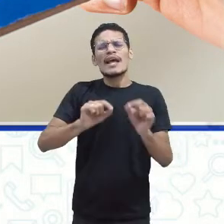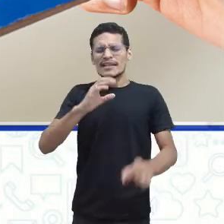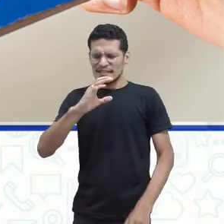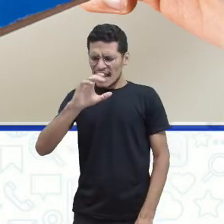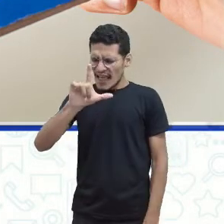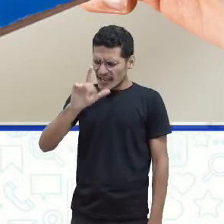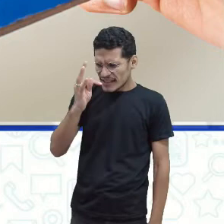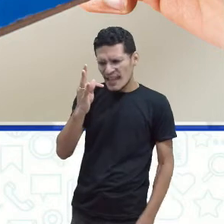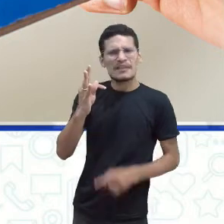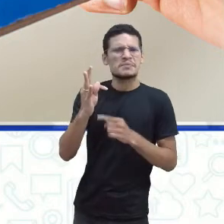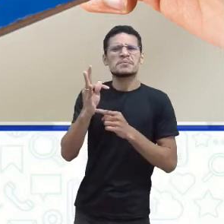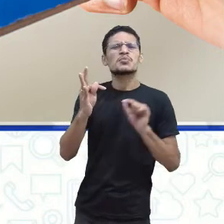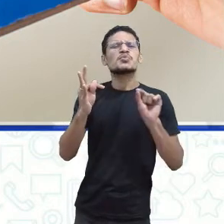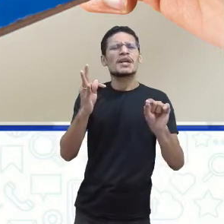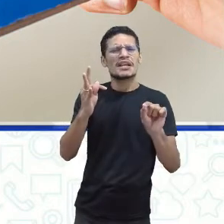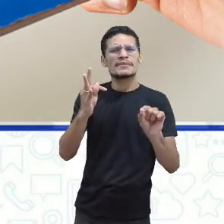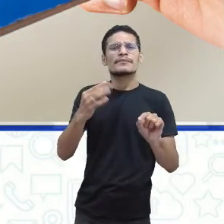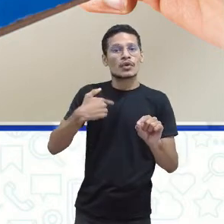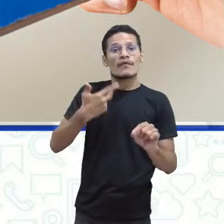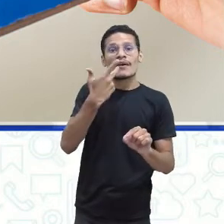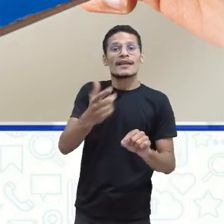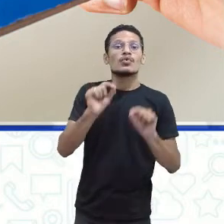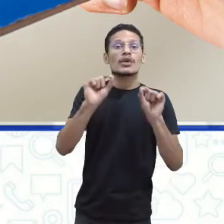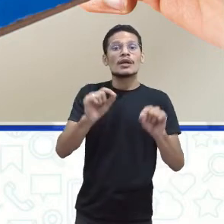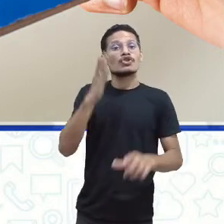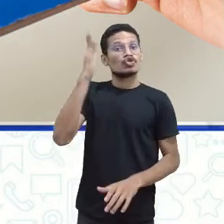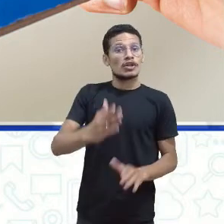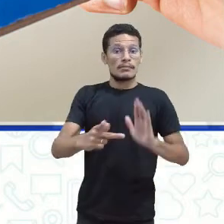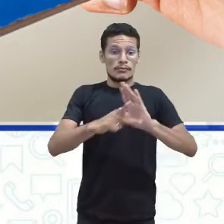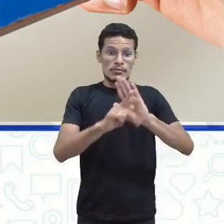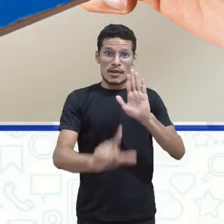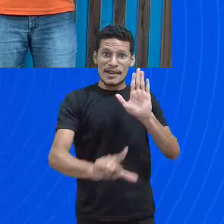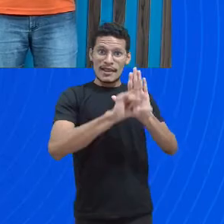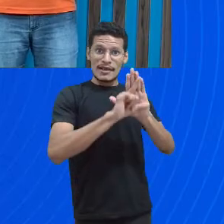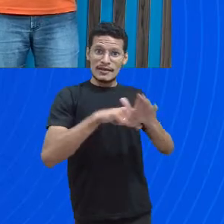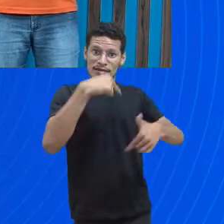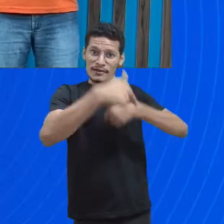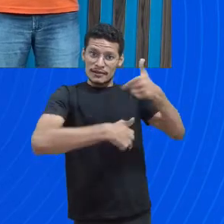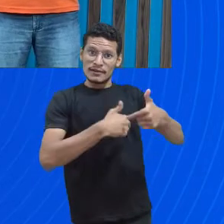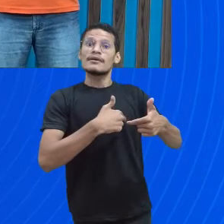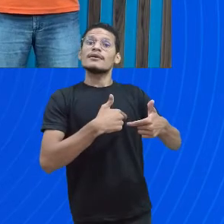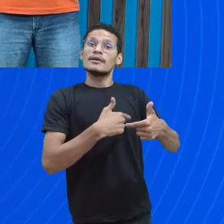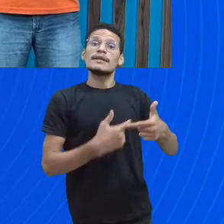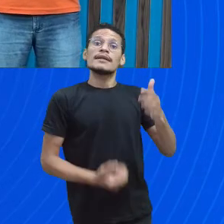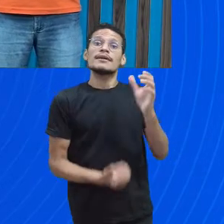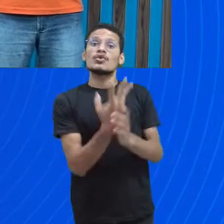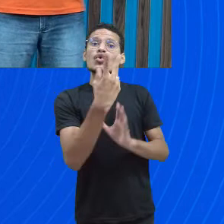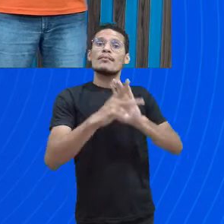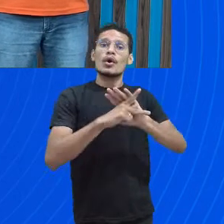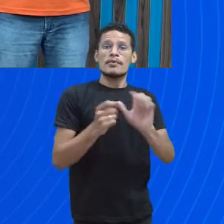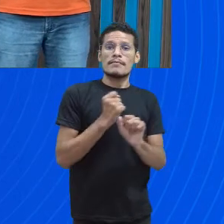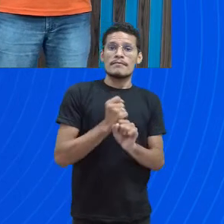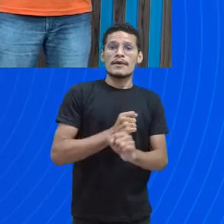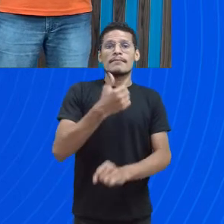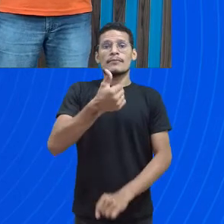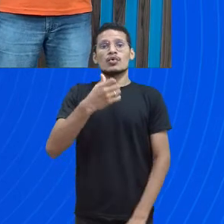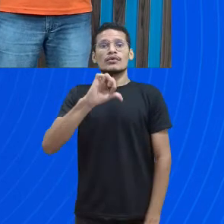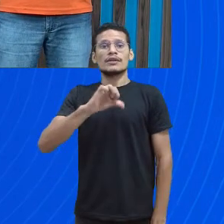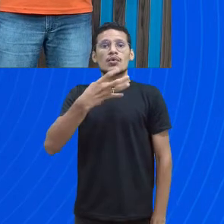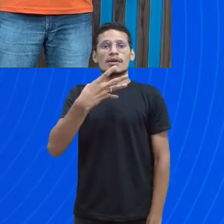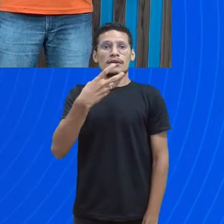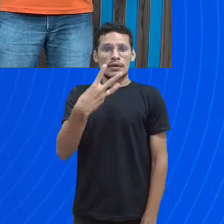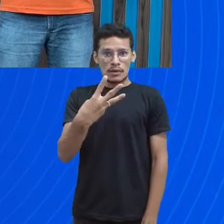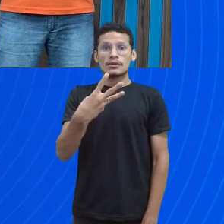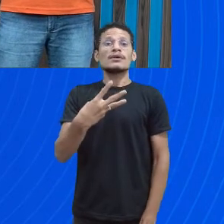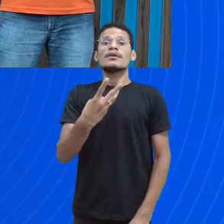CLT mesmo, né? Eu tinha falado há pouco, essa consolidação das leis trabalhistas, que surgiu inicialmente em 1943,